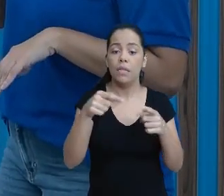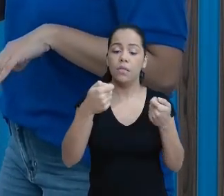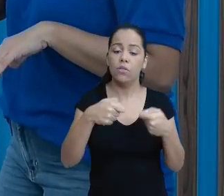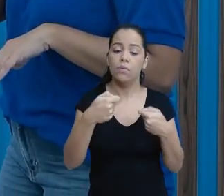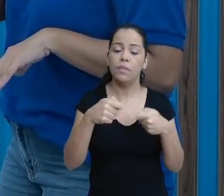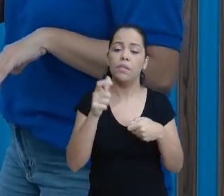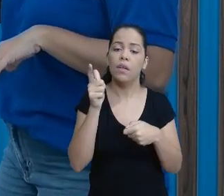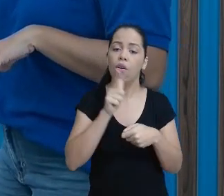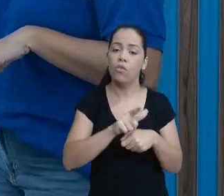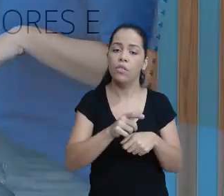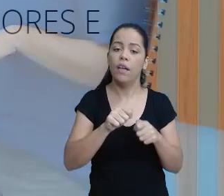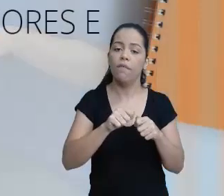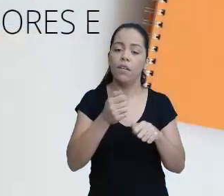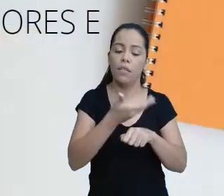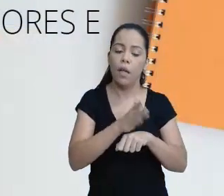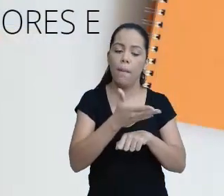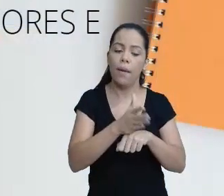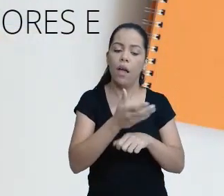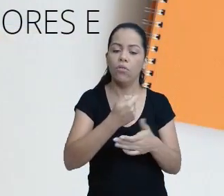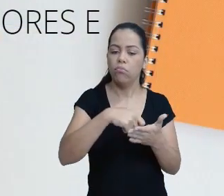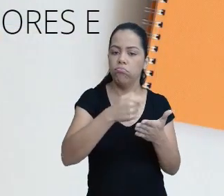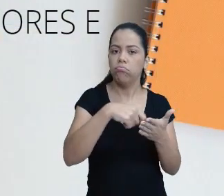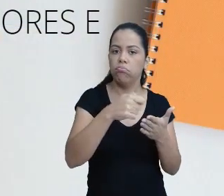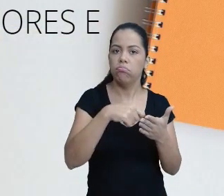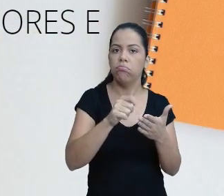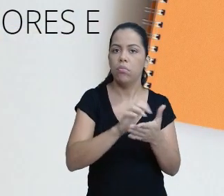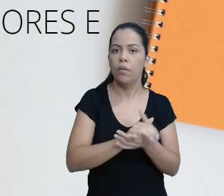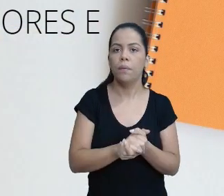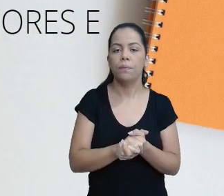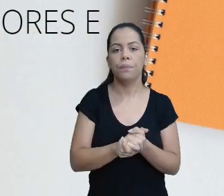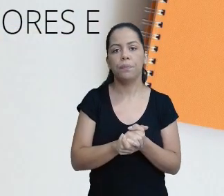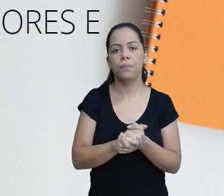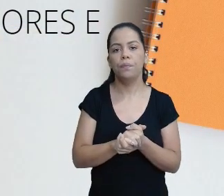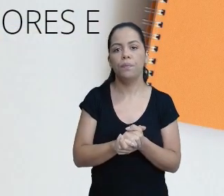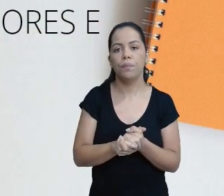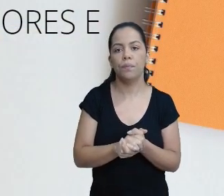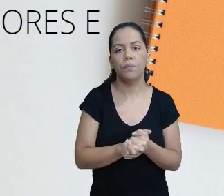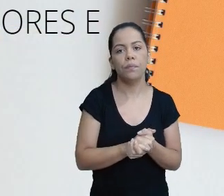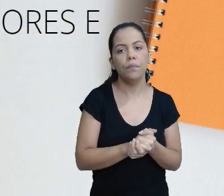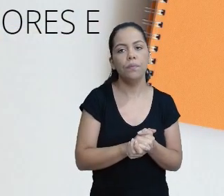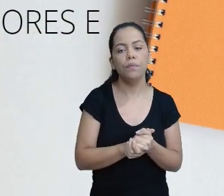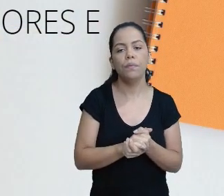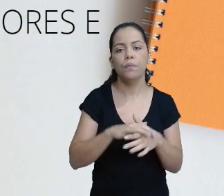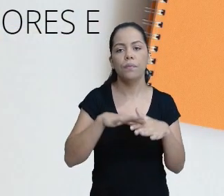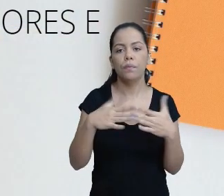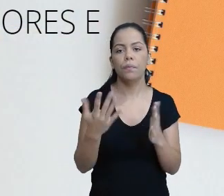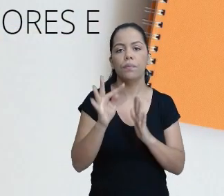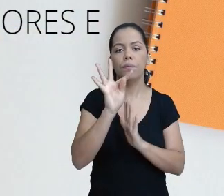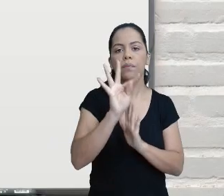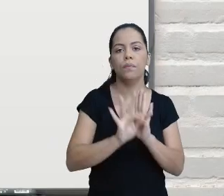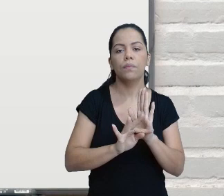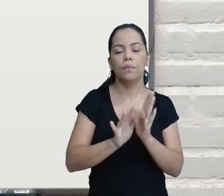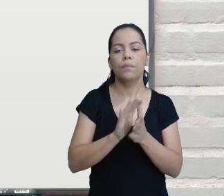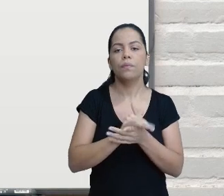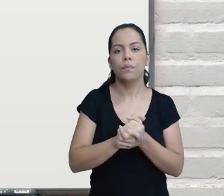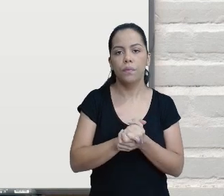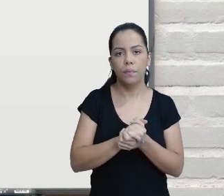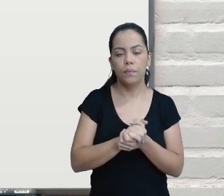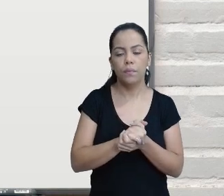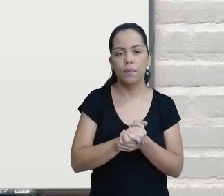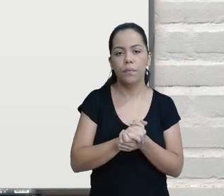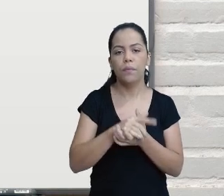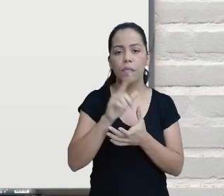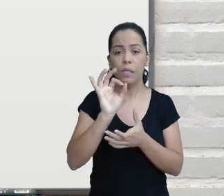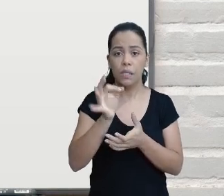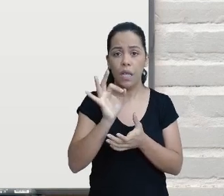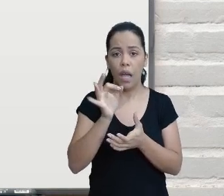são produzidos nos meios acadêmicos e educacionais por estudantes, professores e produtores de conhecimento.